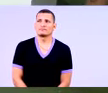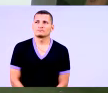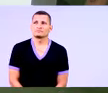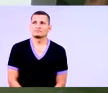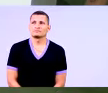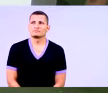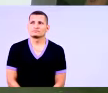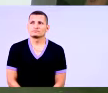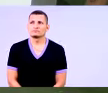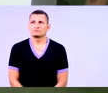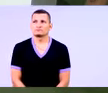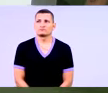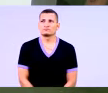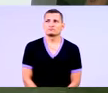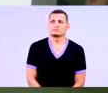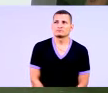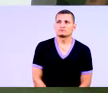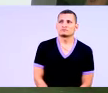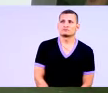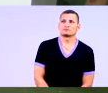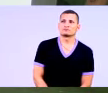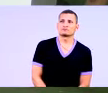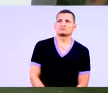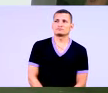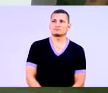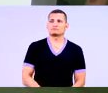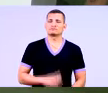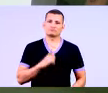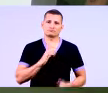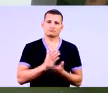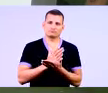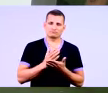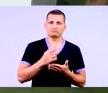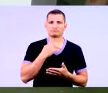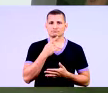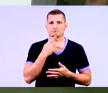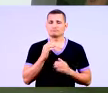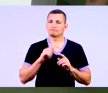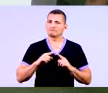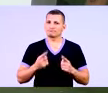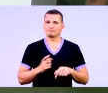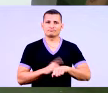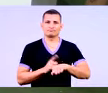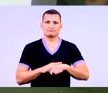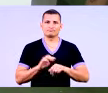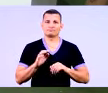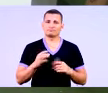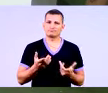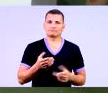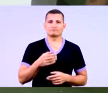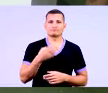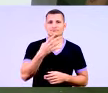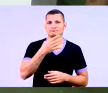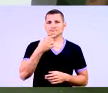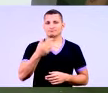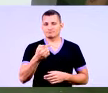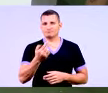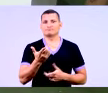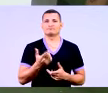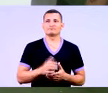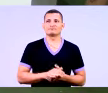mas tem algumas mas que infelizmente estas já está nos 47 do segundo tempo é